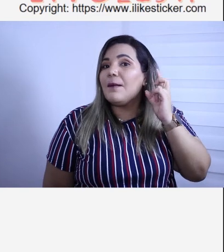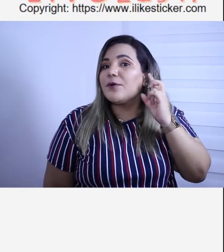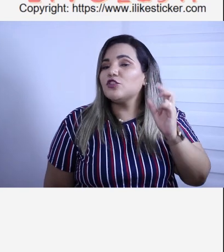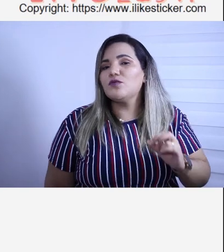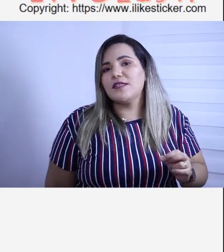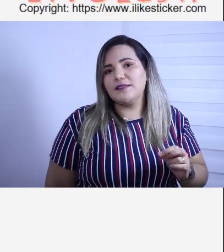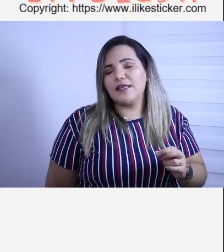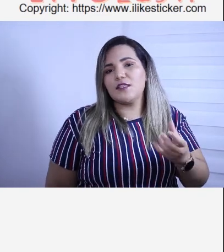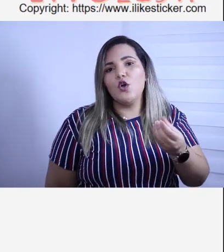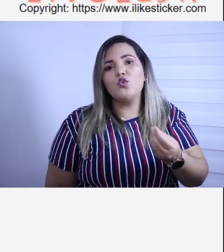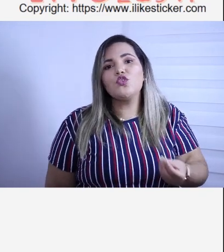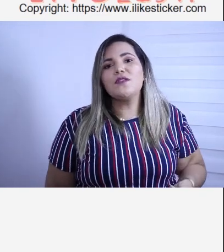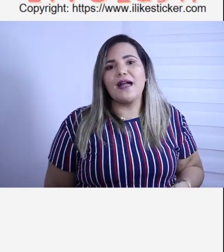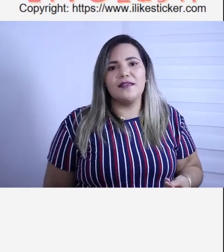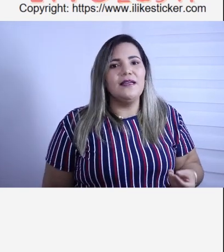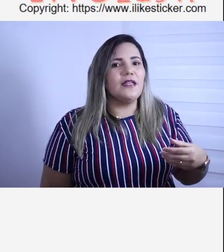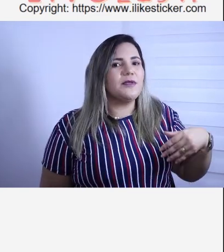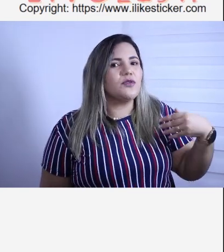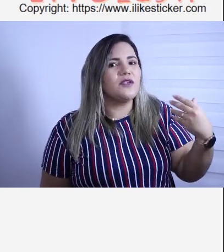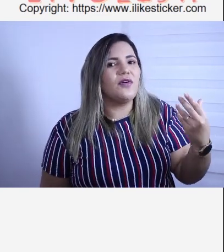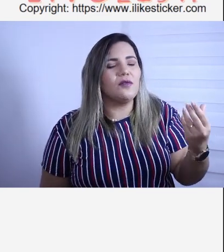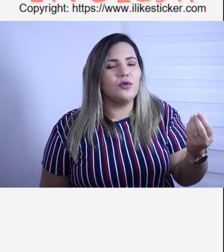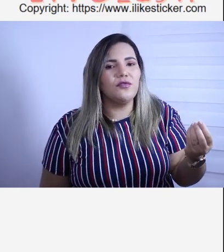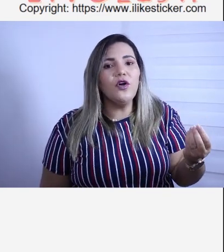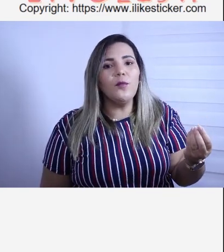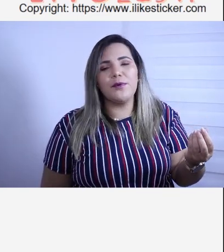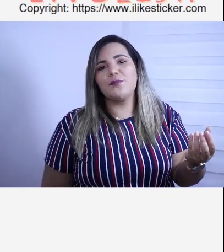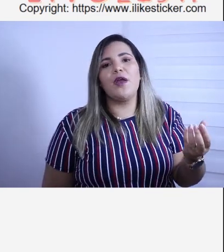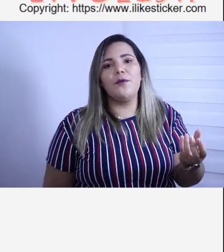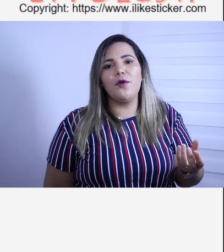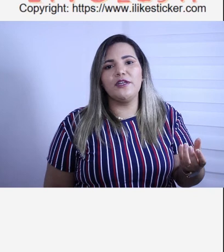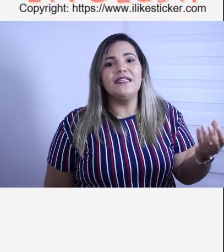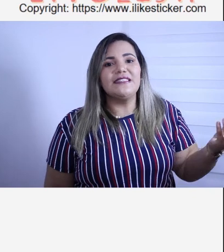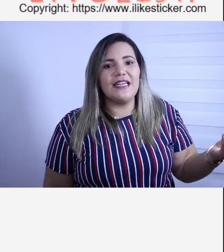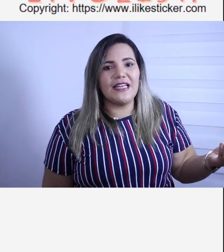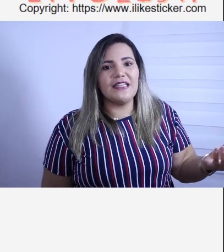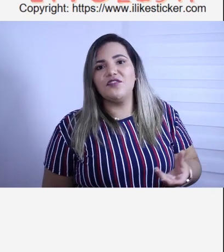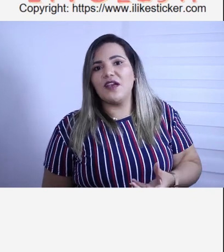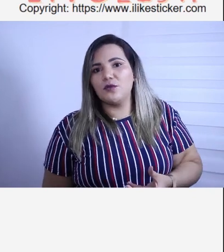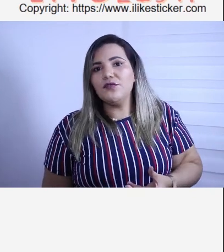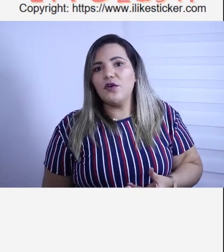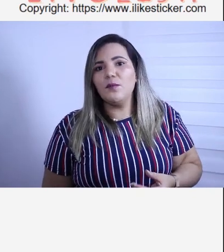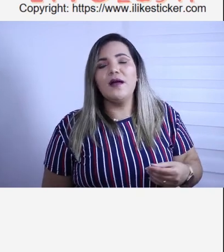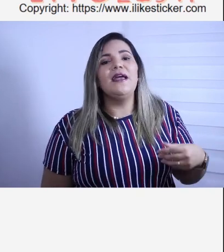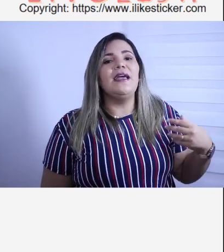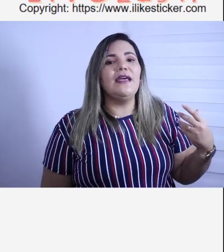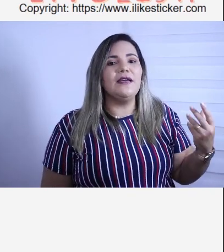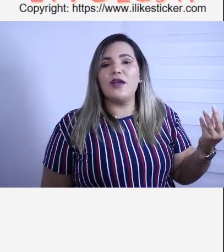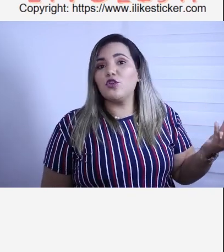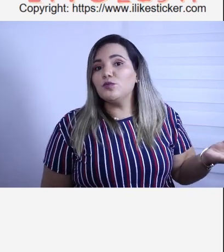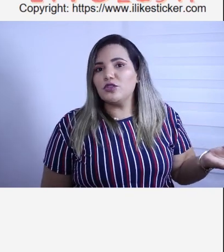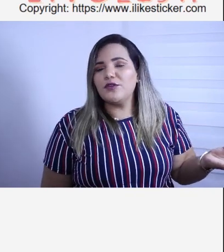olhar a pronúncia delas o sotaque tem pessoas que falam de uma forma por exemplo harry potter na inglaterra fala de uma forma